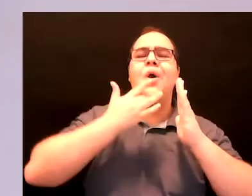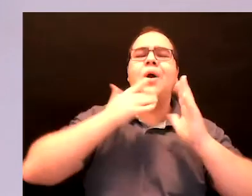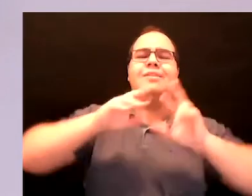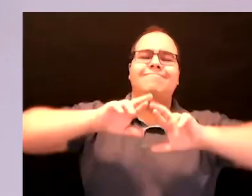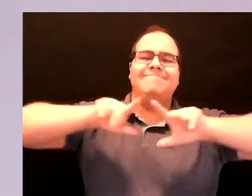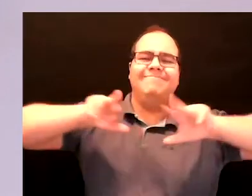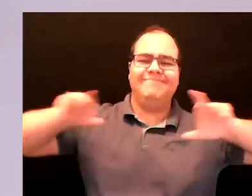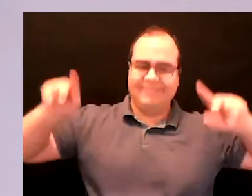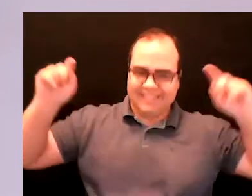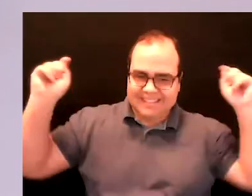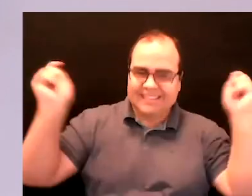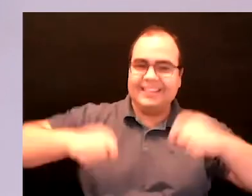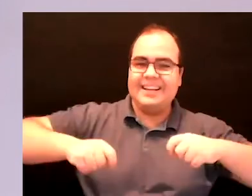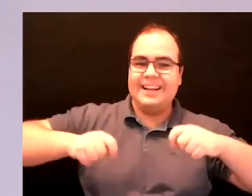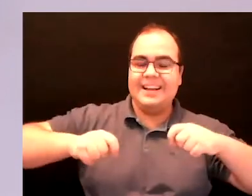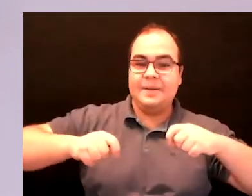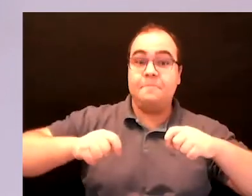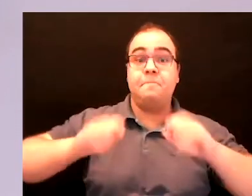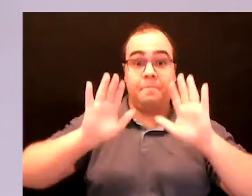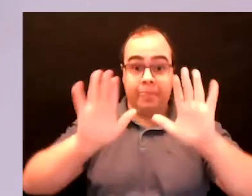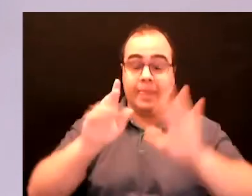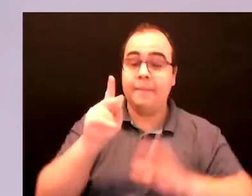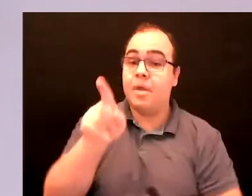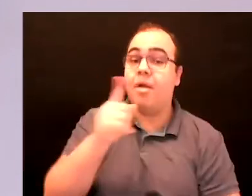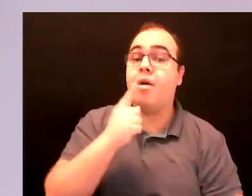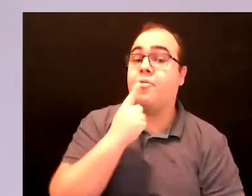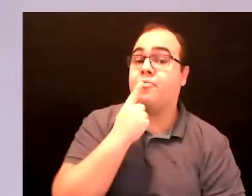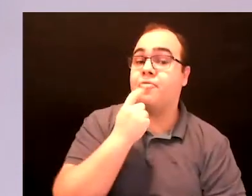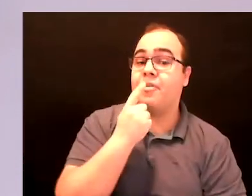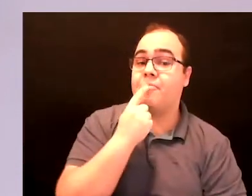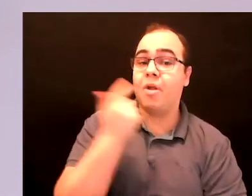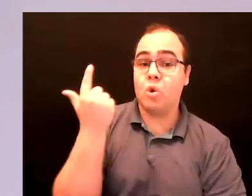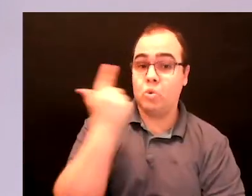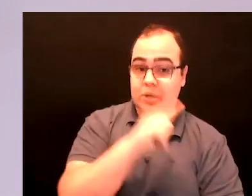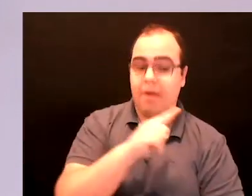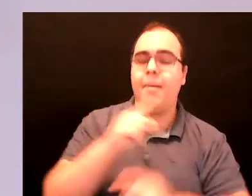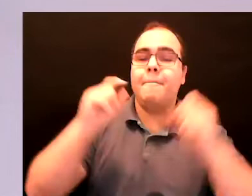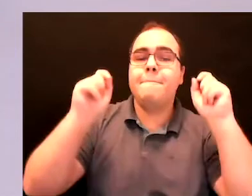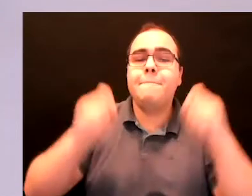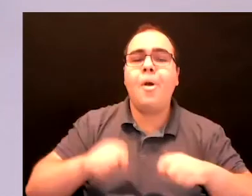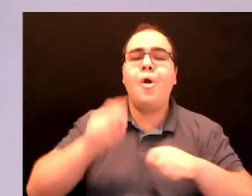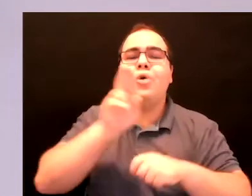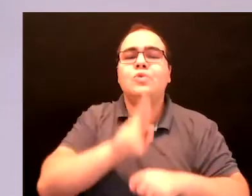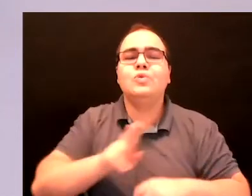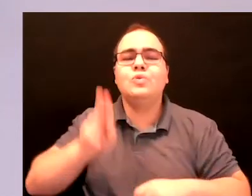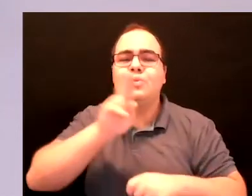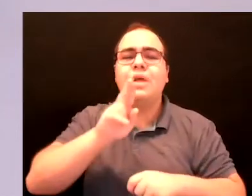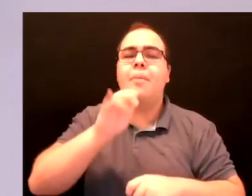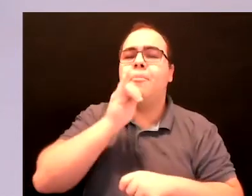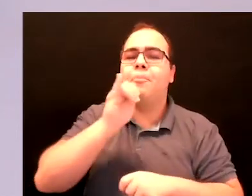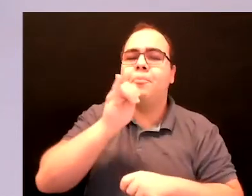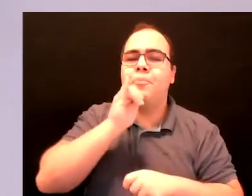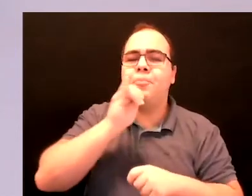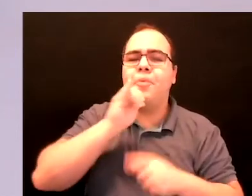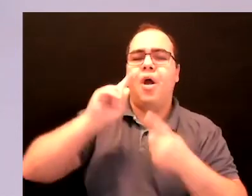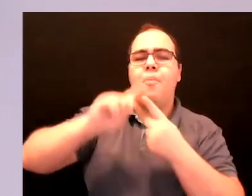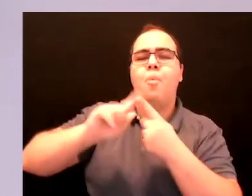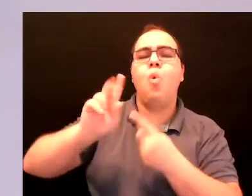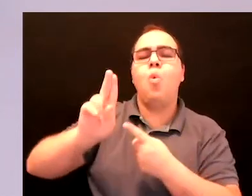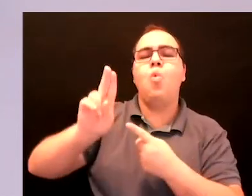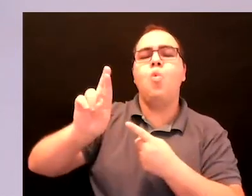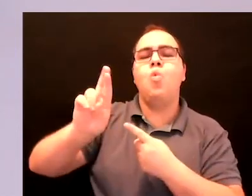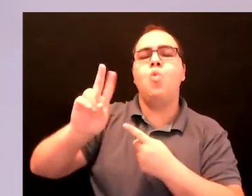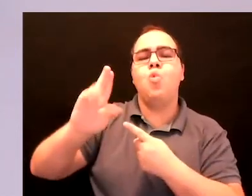utilizando outros pigmentos. Para obter o vermelho, por exemplo, você pode utilizar tanto o coloral ou o